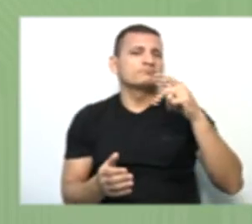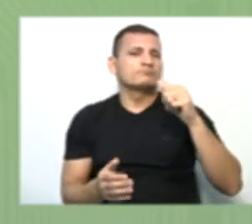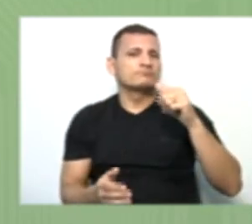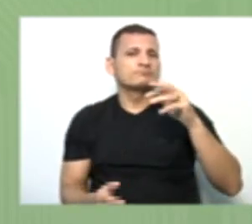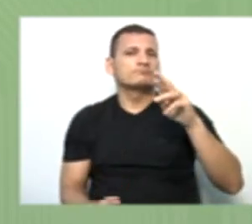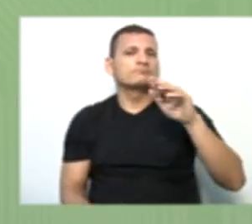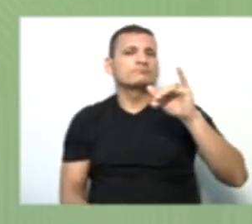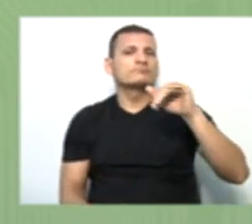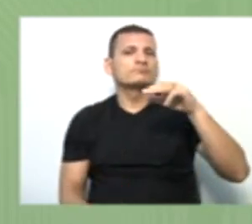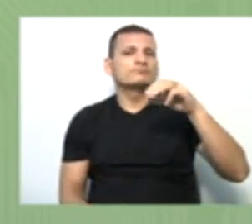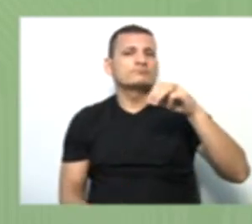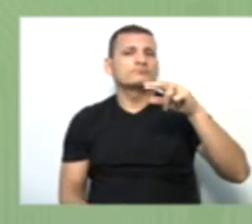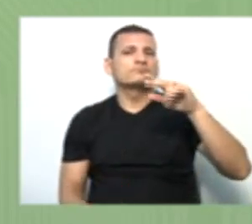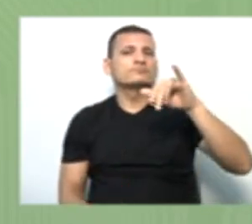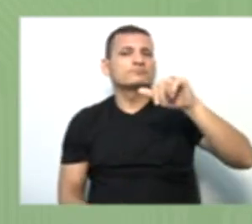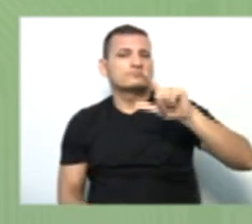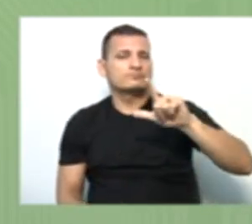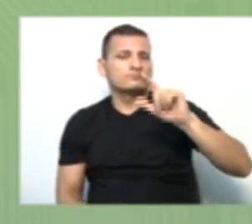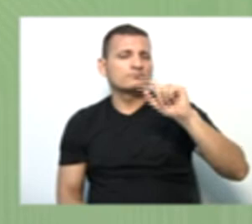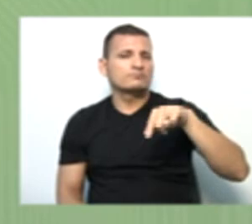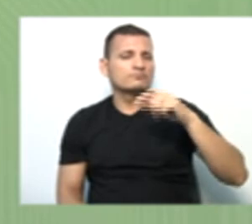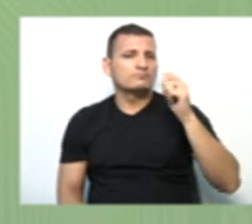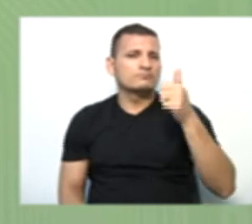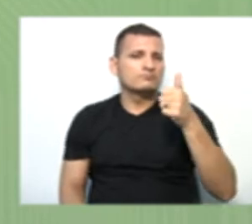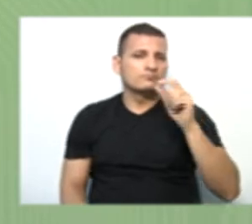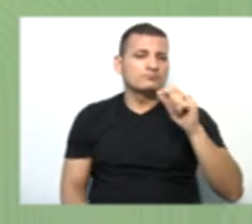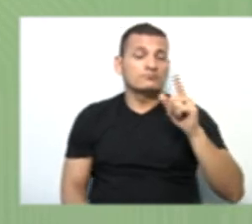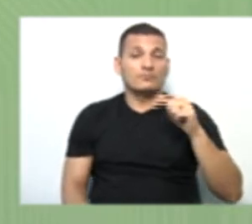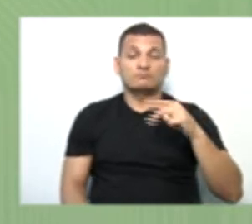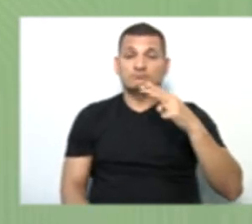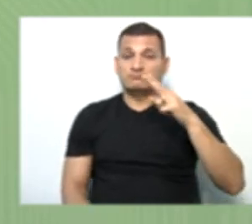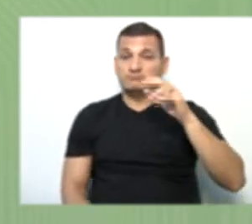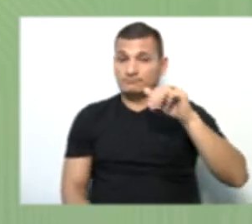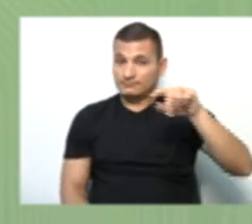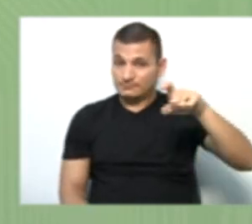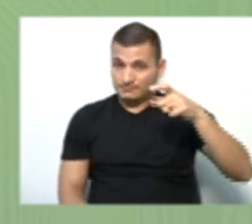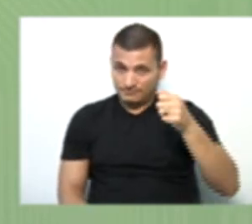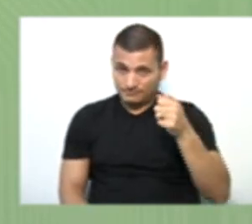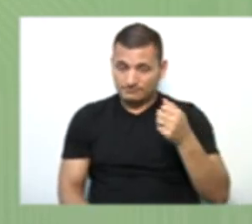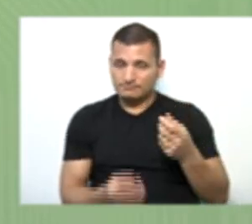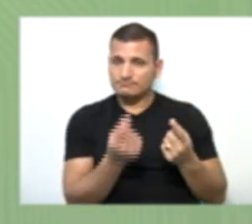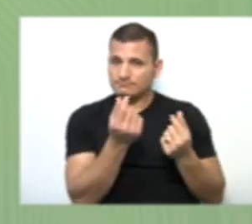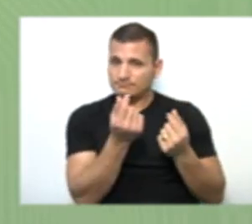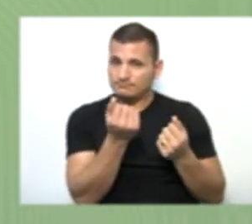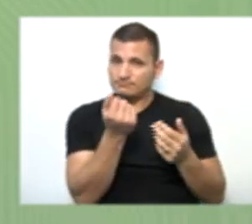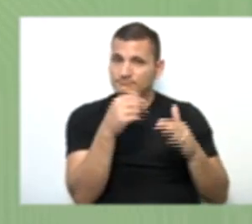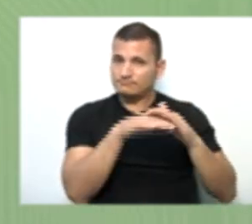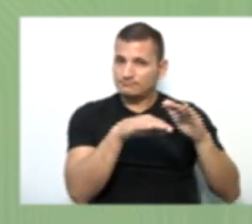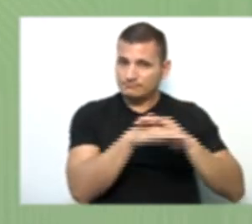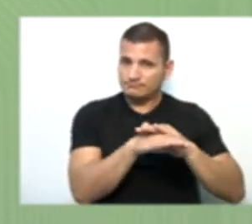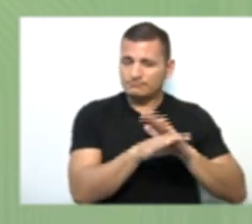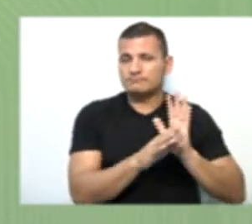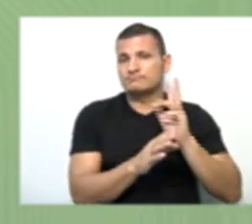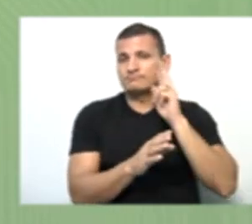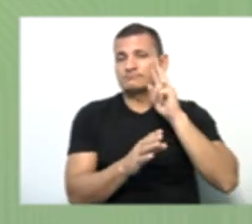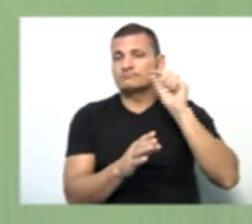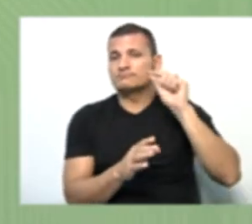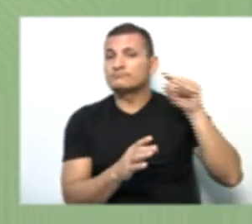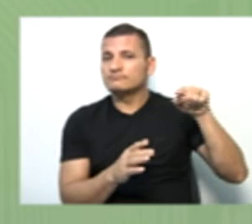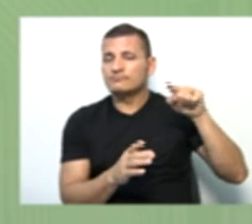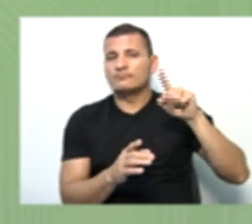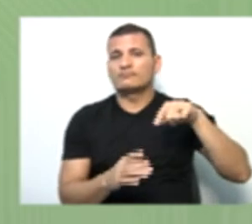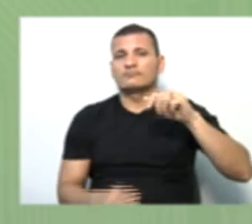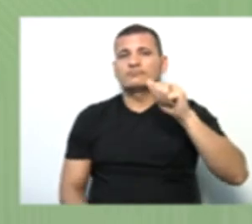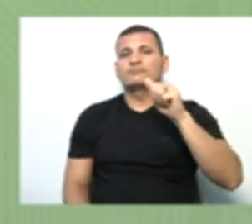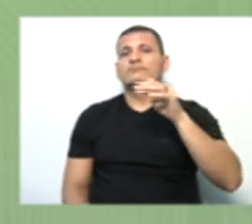qual foi? Caixa, né? Estamos vendo aí o caixa. E lembrando que a gente está vendo o quê? O ativo, né? O que